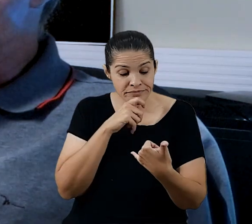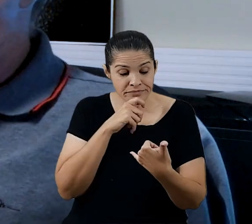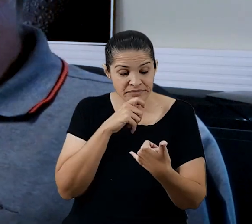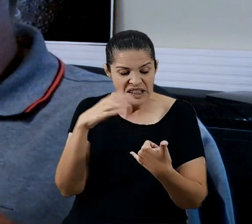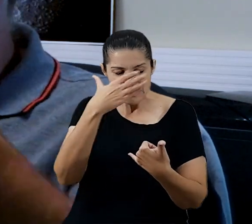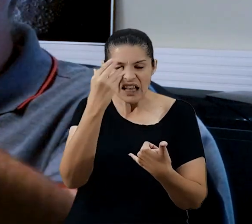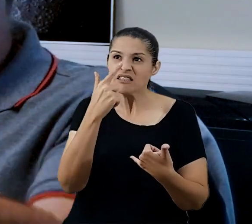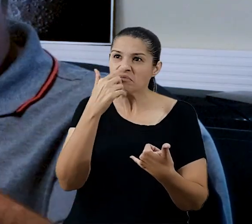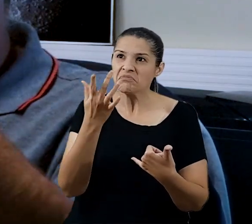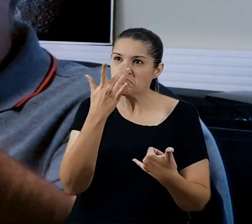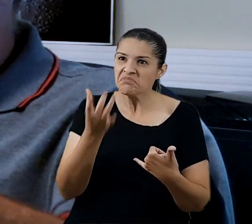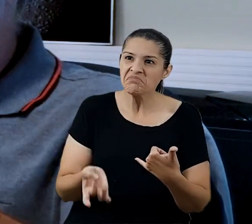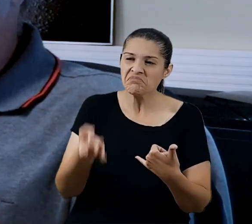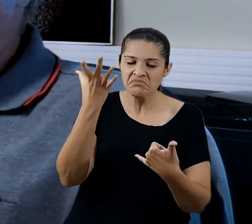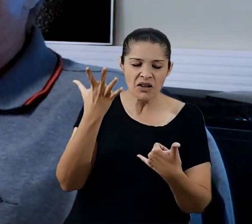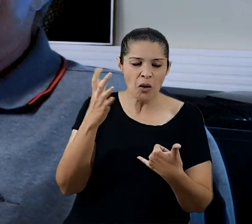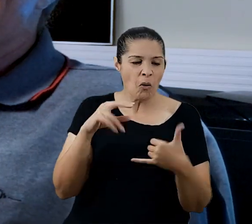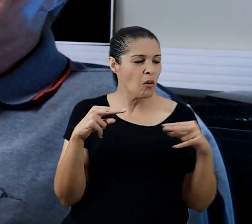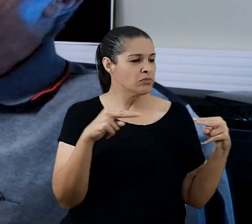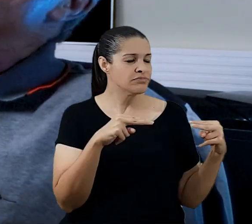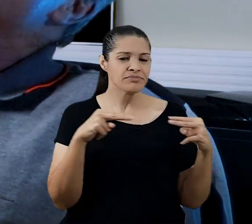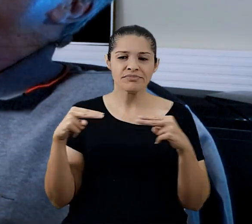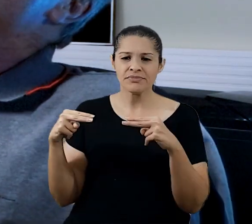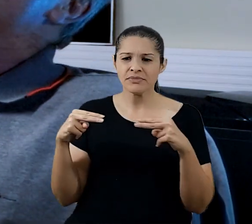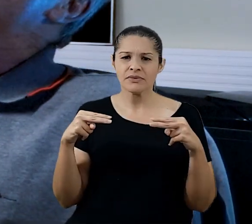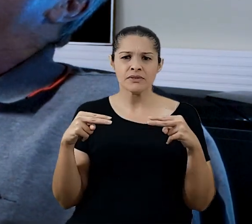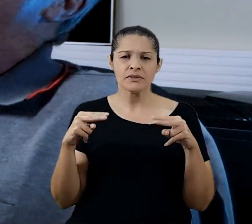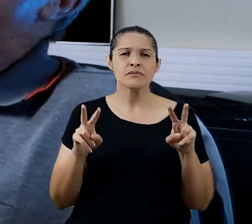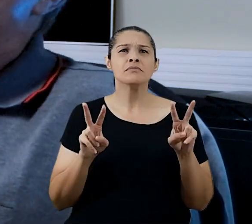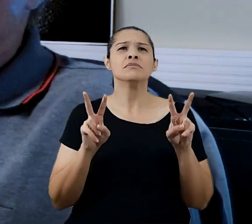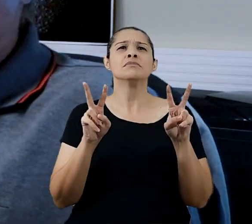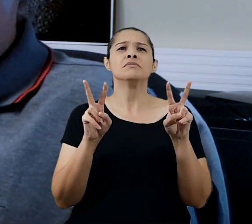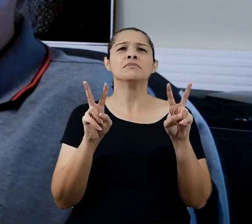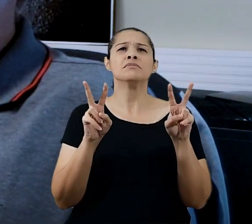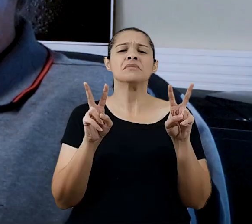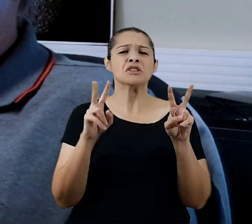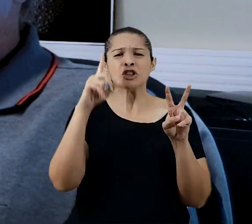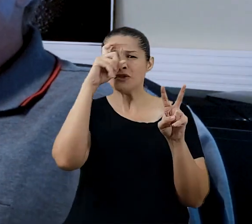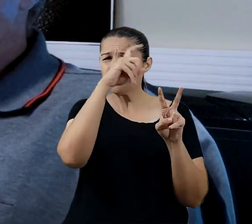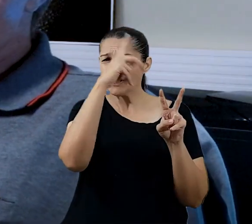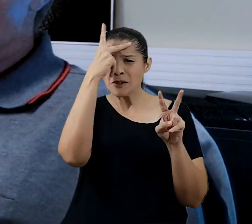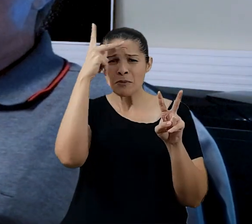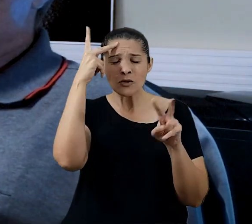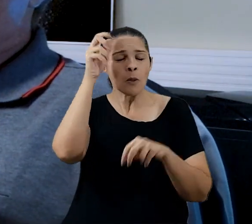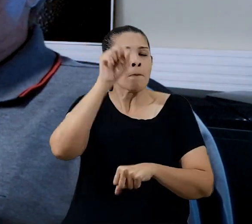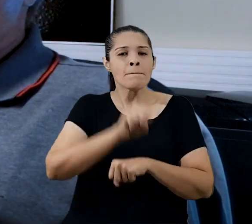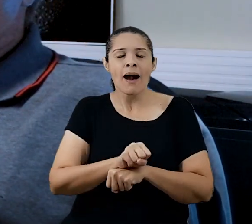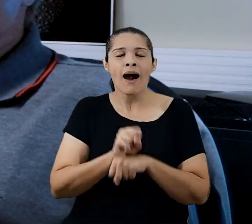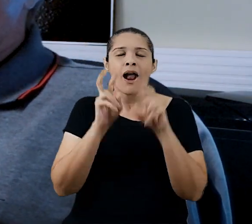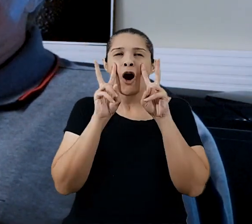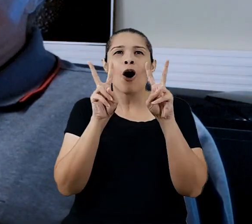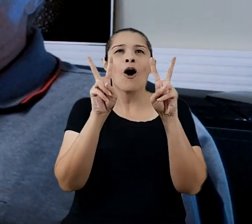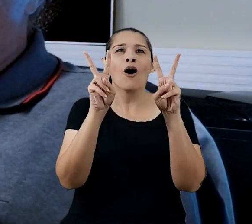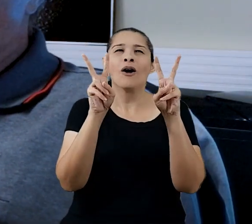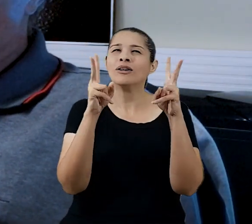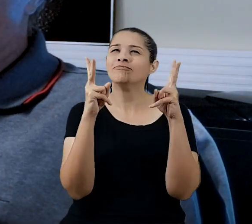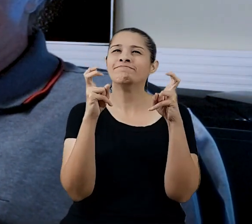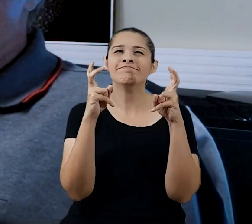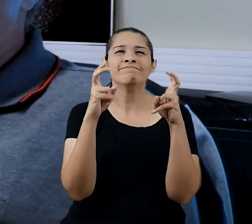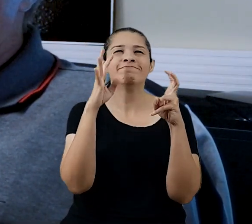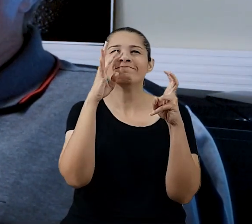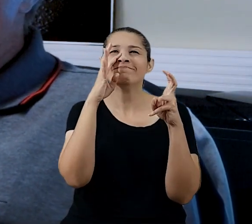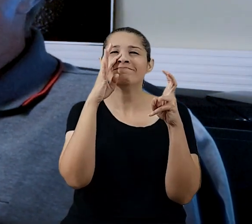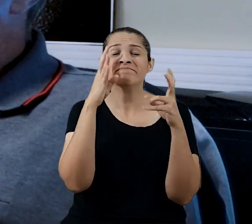ou um com o outro, né? E para cima mesmo é difícil as pessoas olharem. E ainda tem o